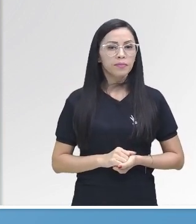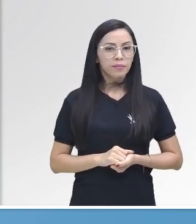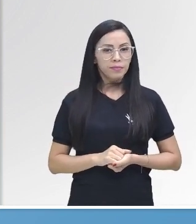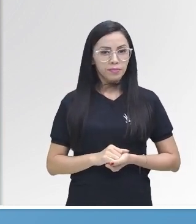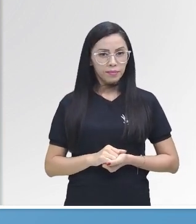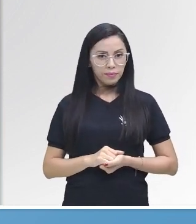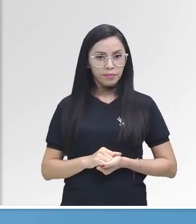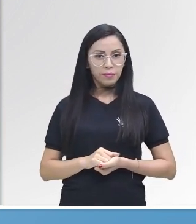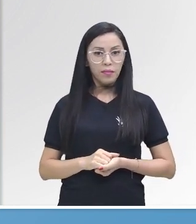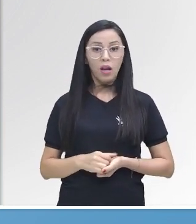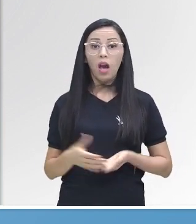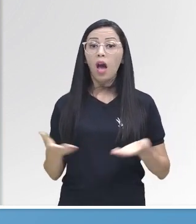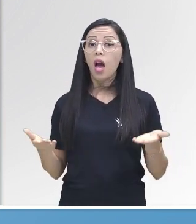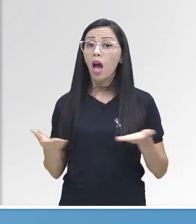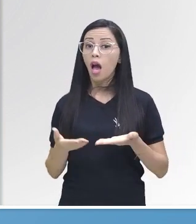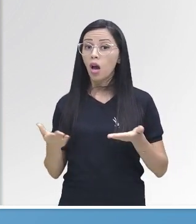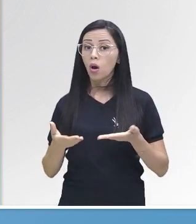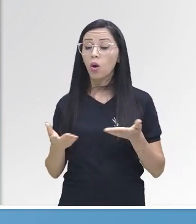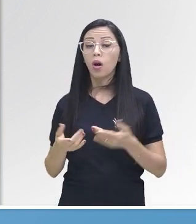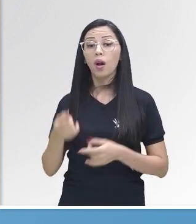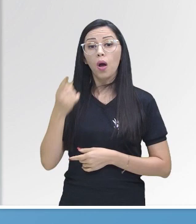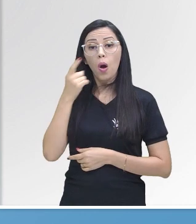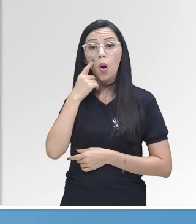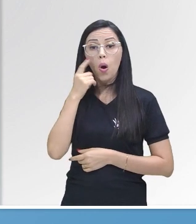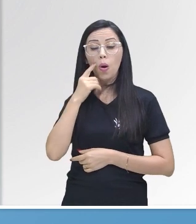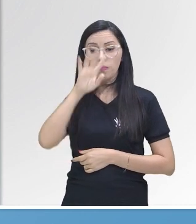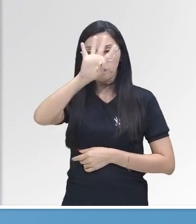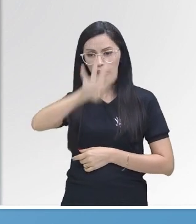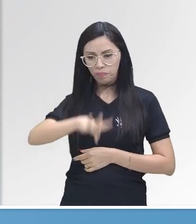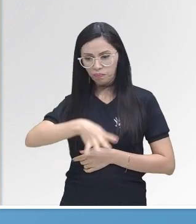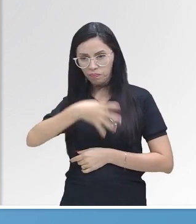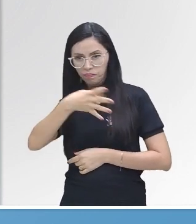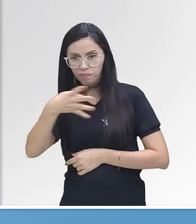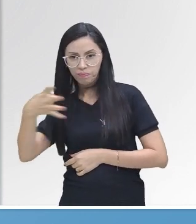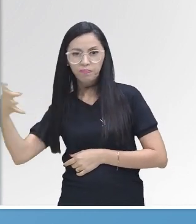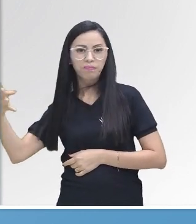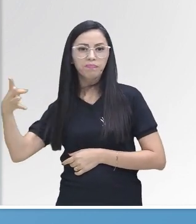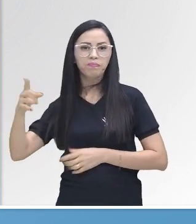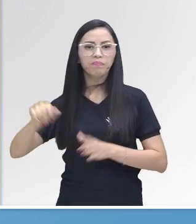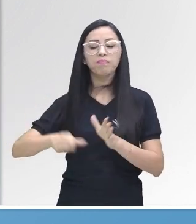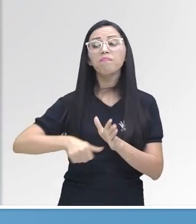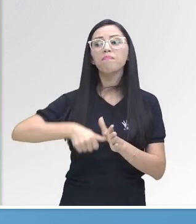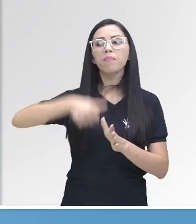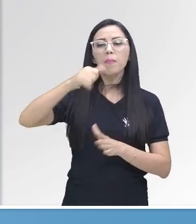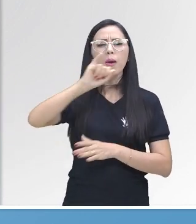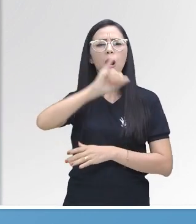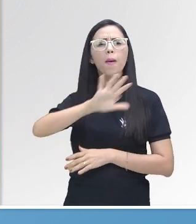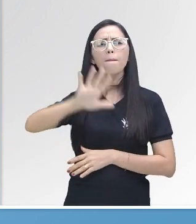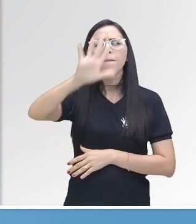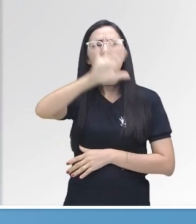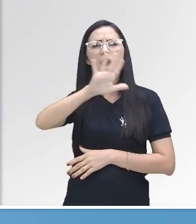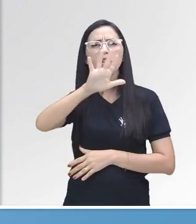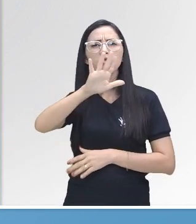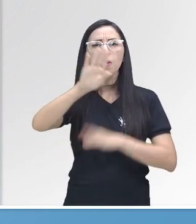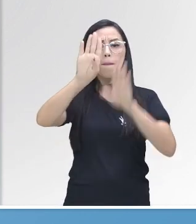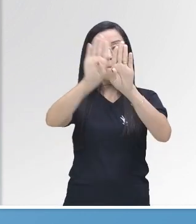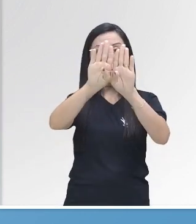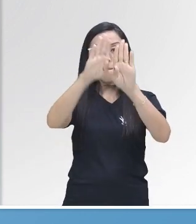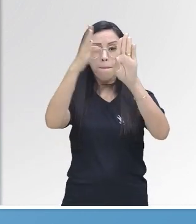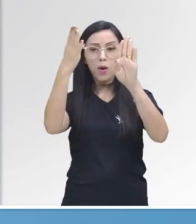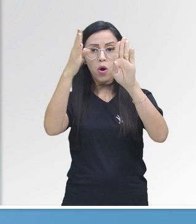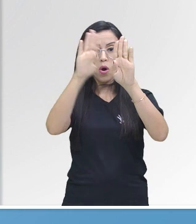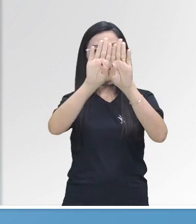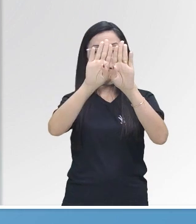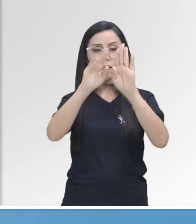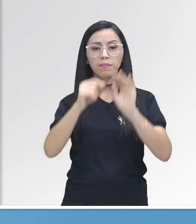Unidade de medida não padronizada. O que você vai fazer? O que você está vendo aqui? Uma porta, né? Uma